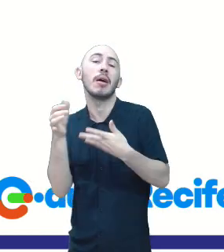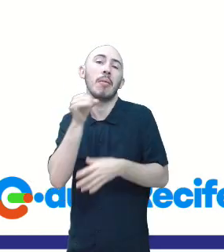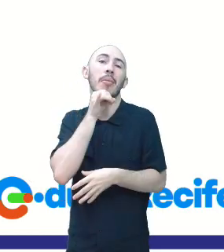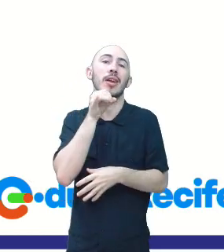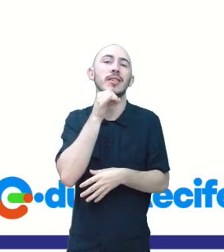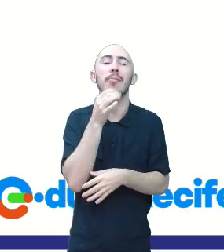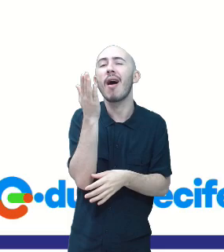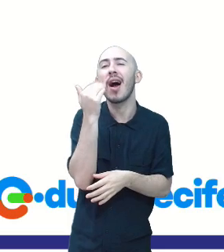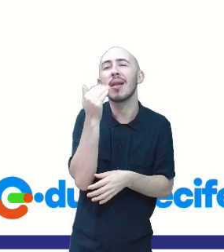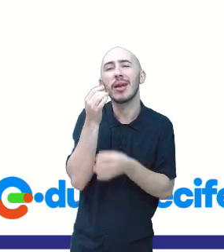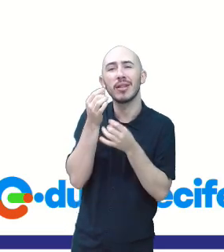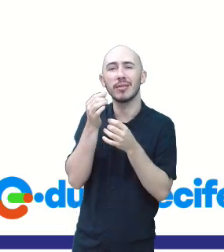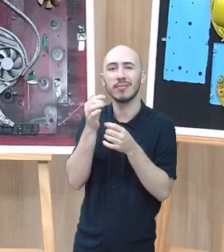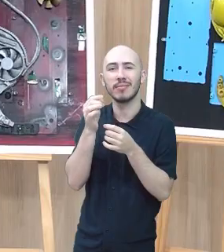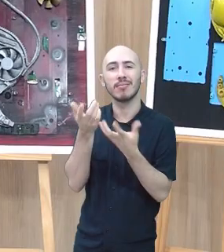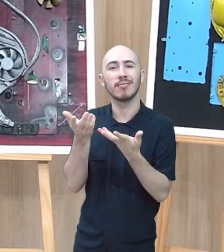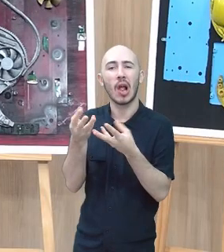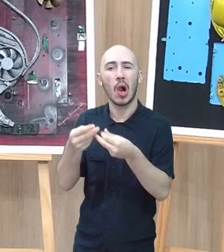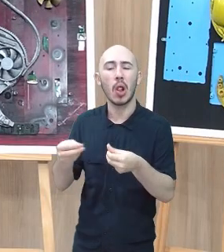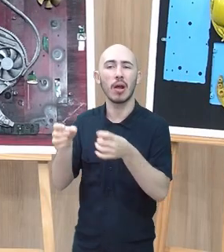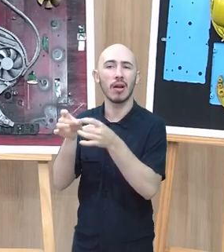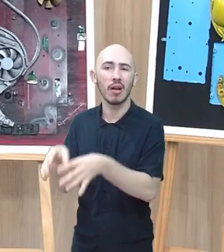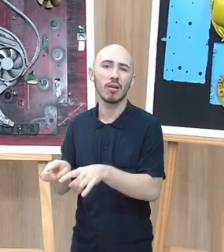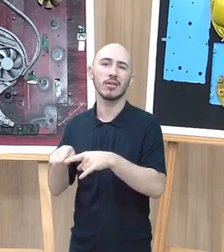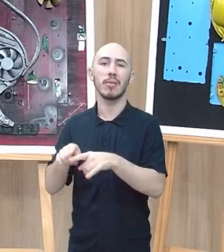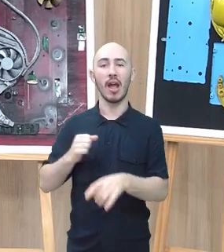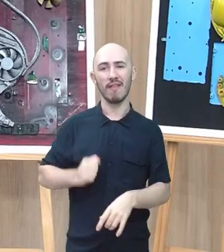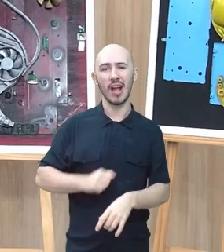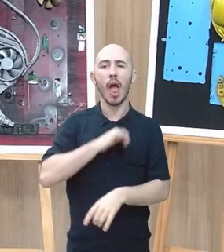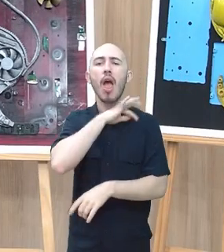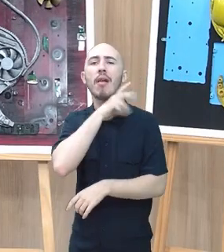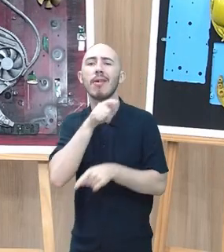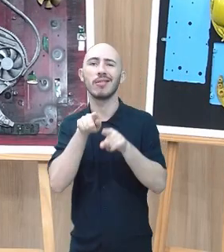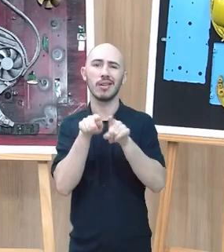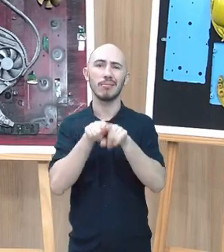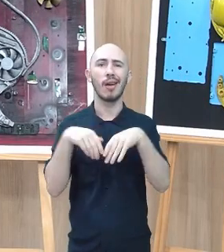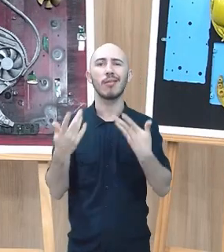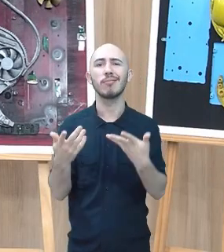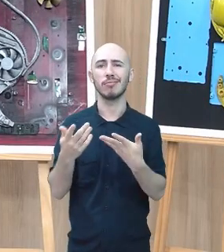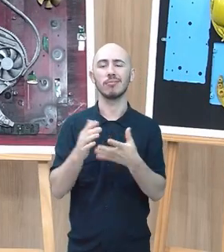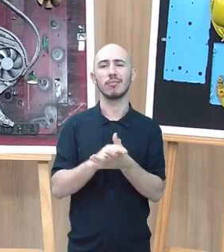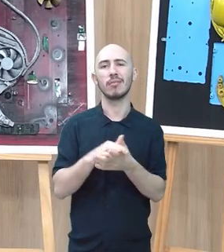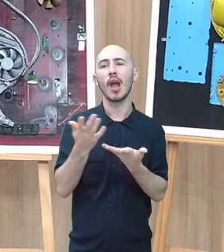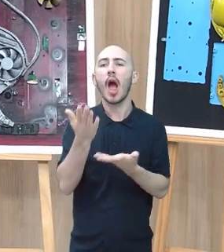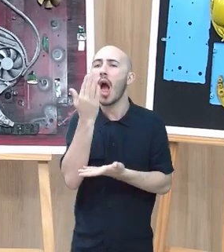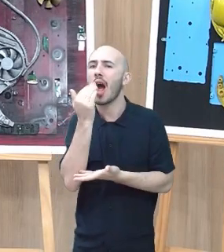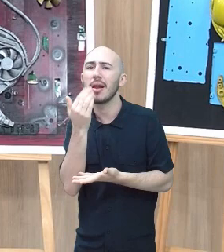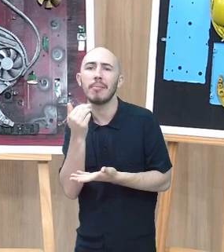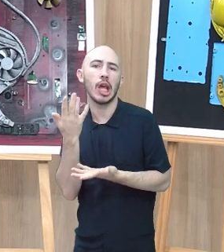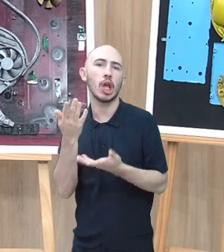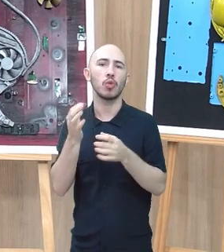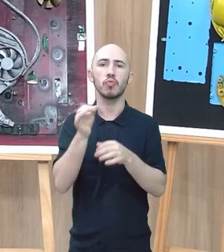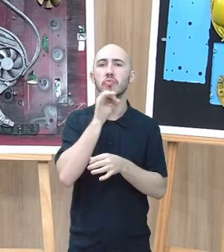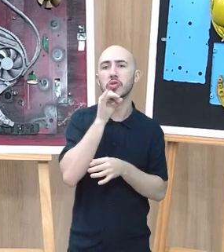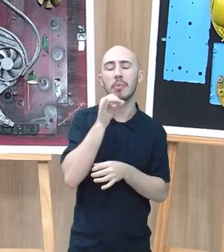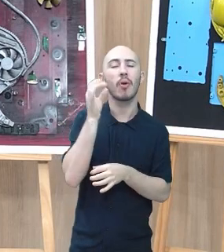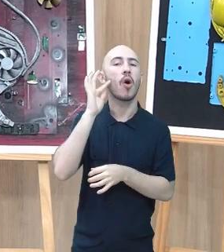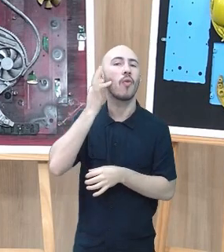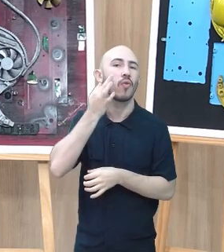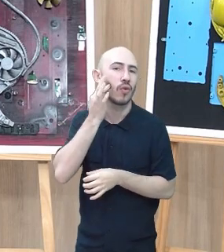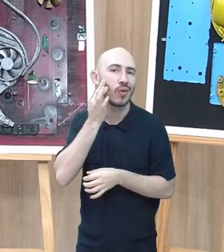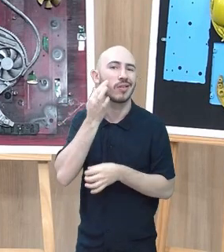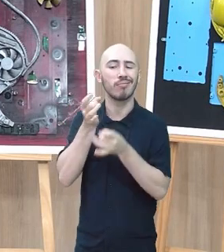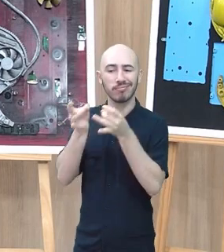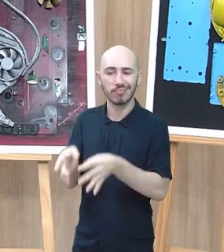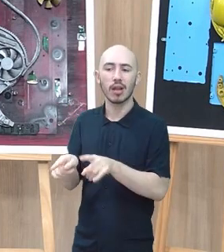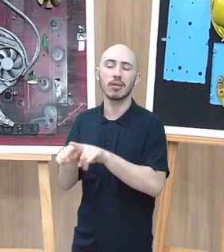e estrumes de animais, né? Fezes de animais, casca de alimentos, né, que a gente come de uma fruta, enfim, tudo